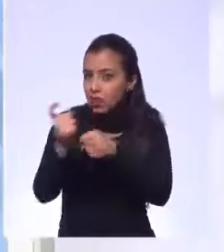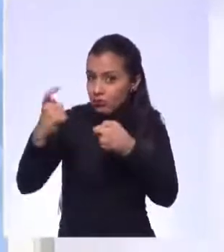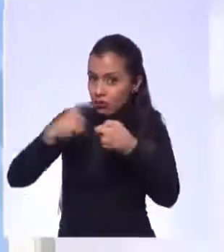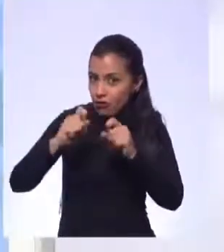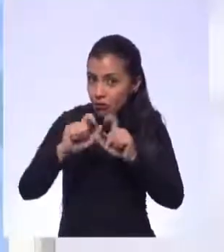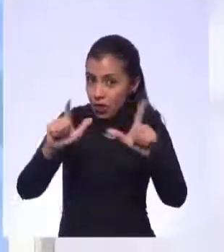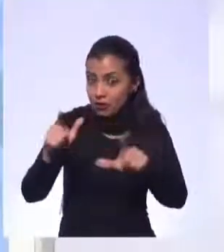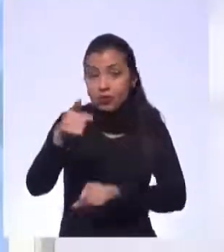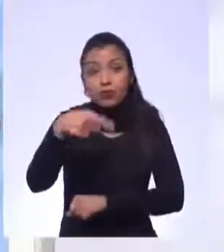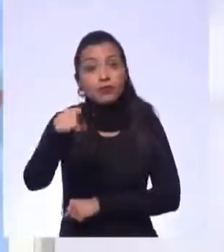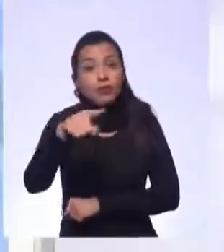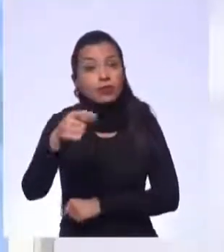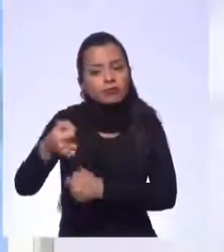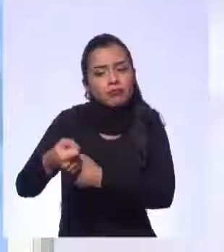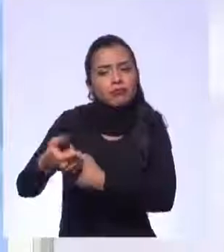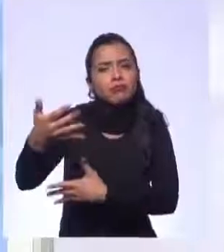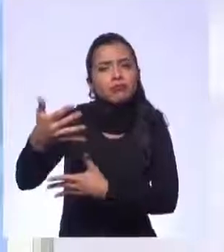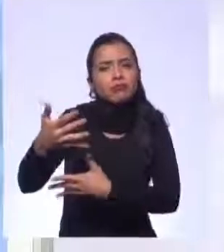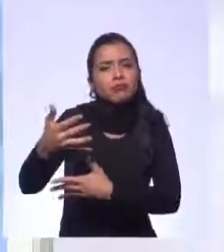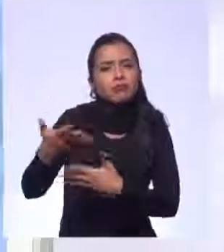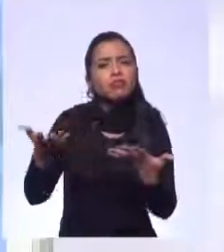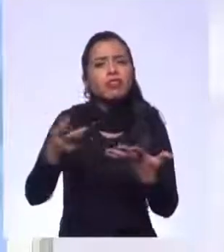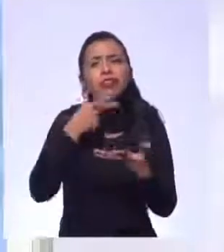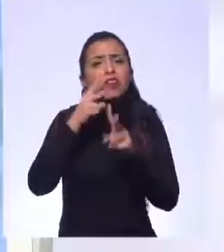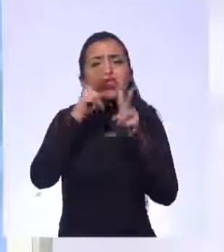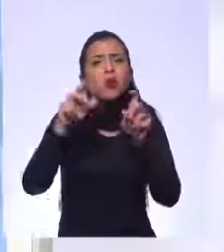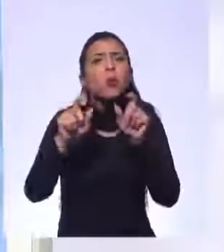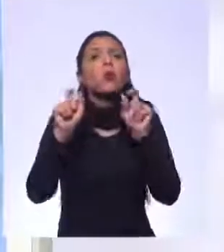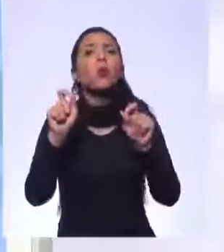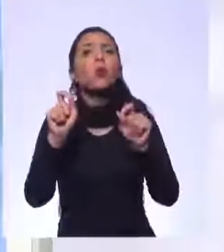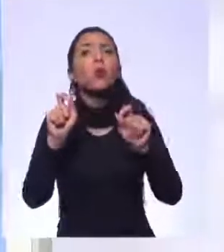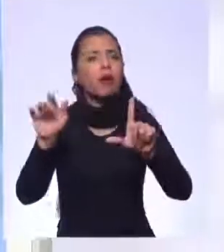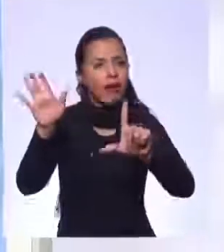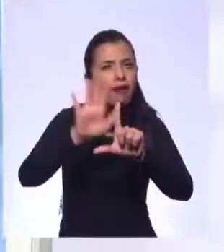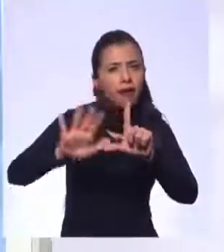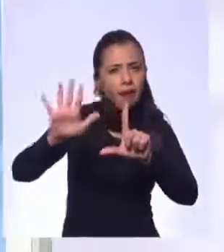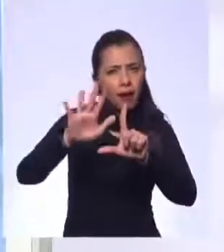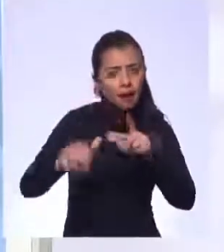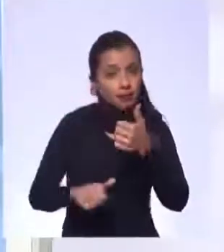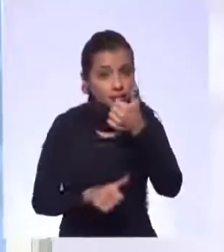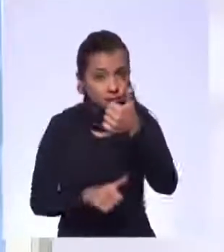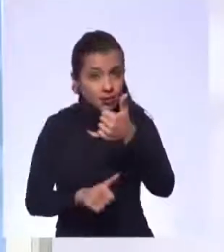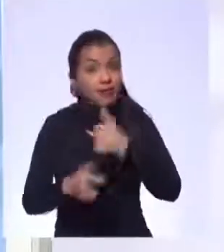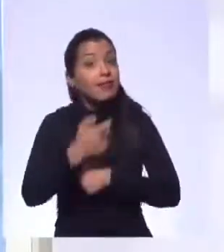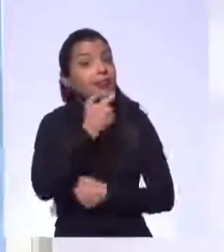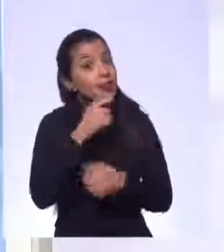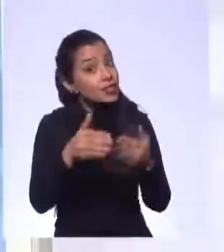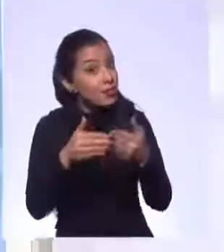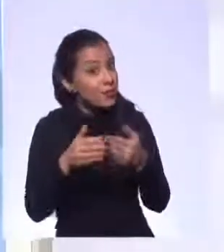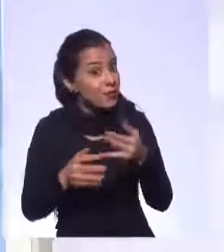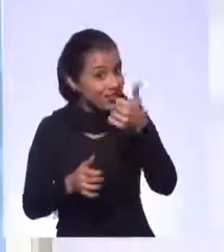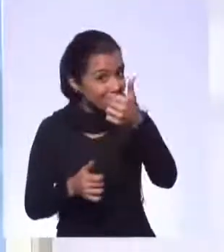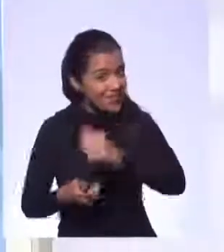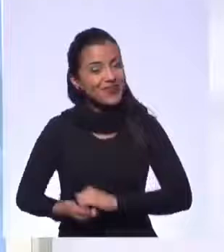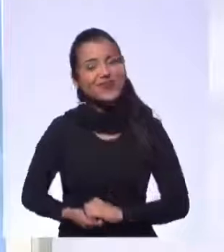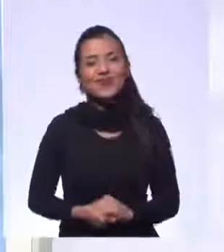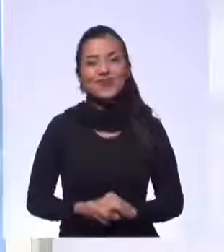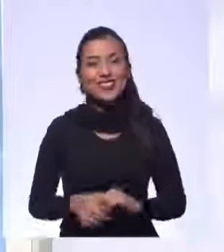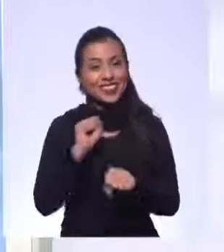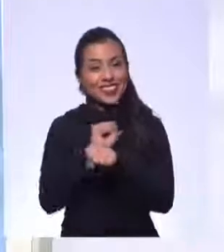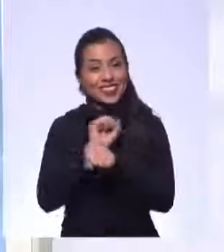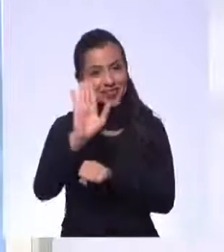pouquinho e você coloca lá, what is it about? Qual é o assunto da aula? In English, please, por favor, em inglês.